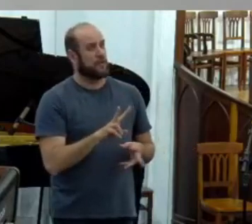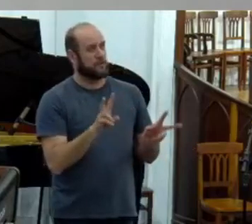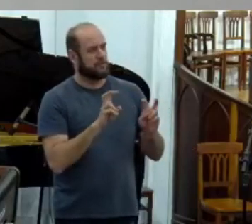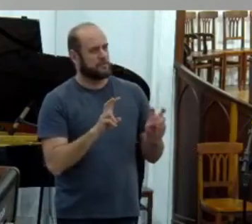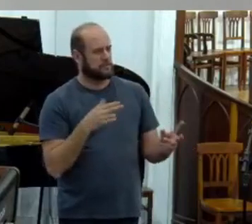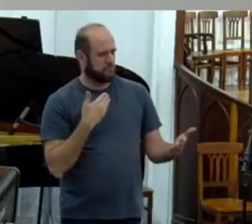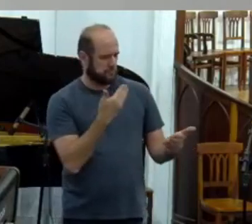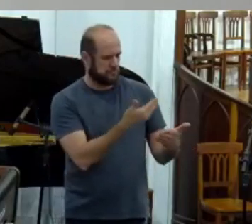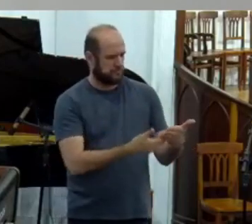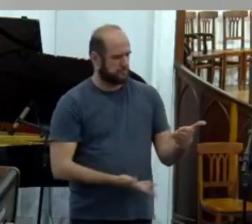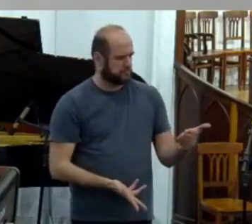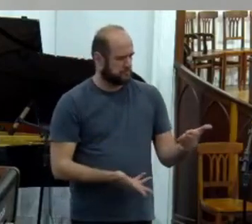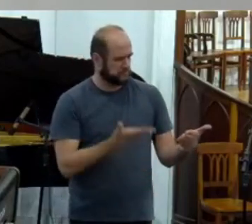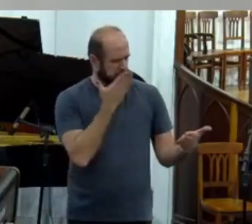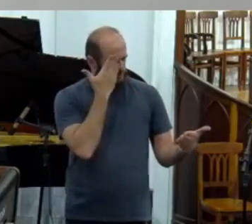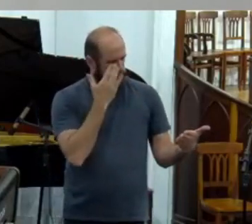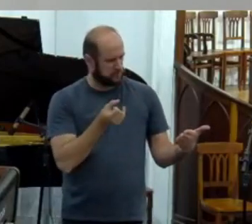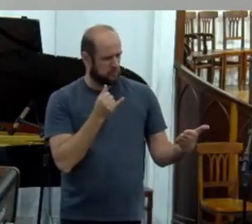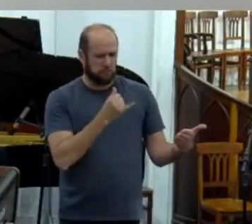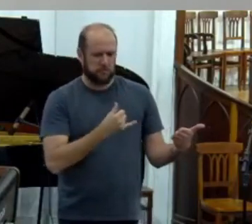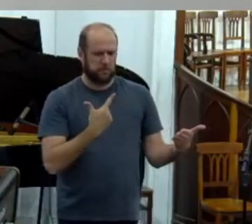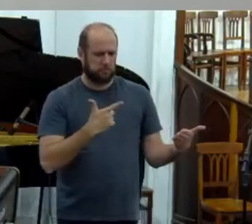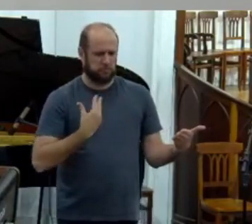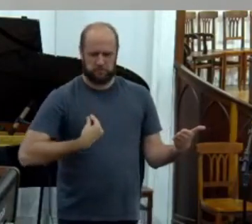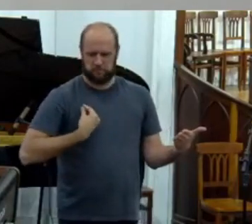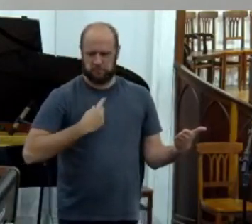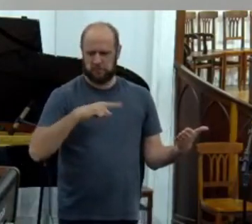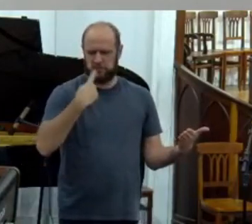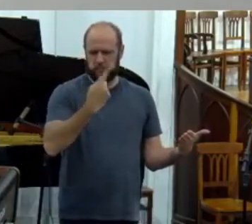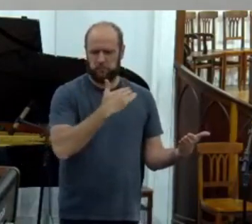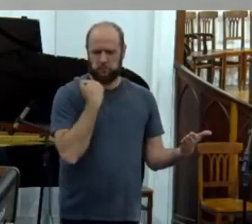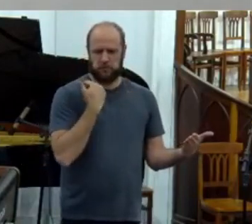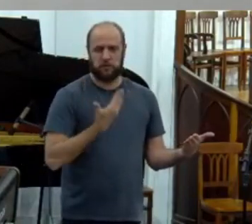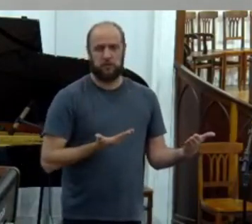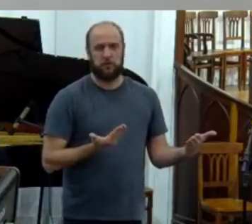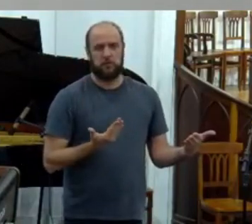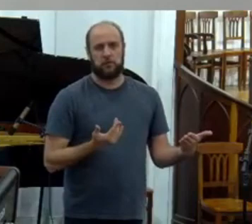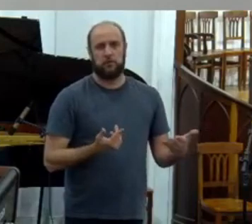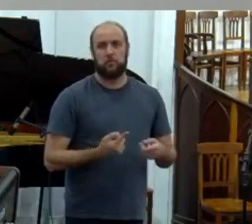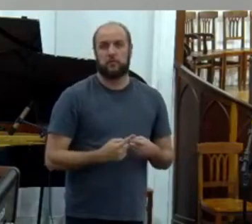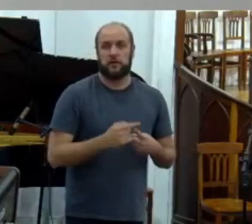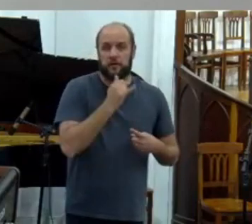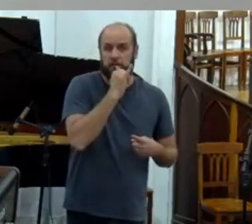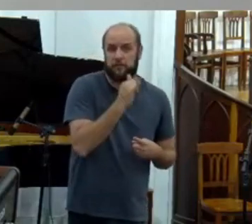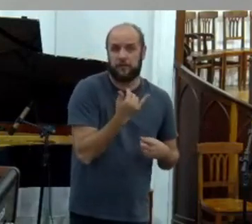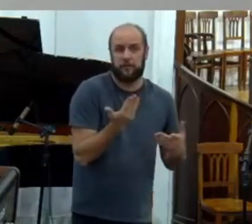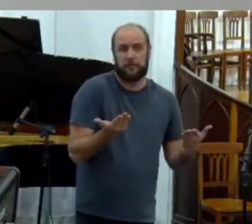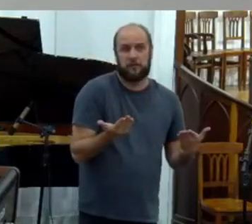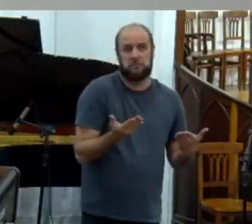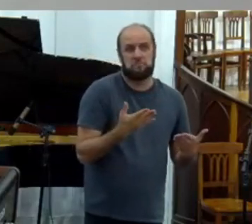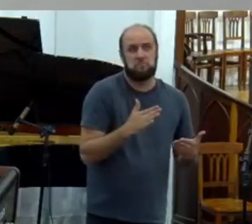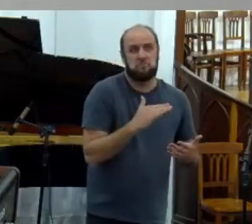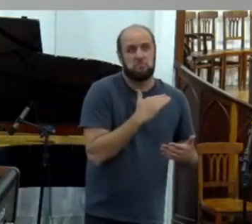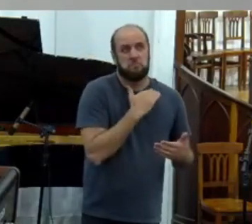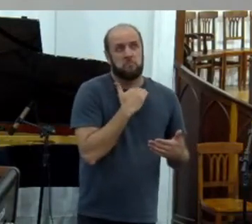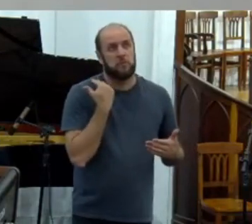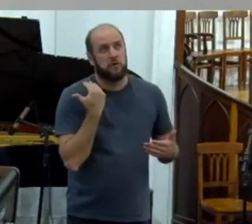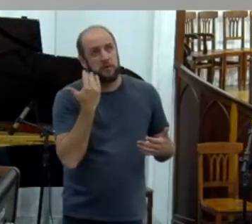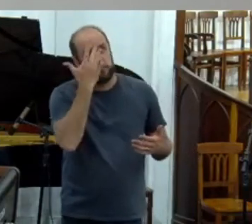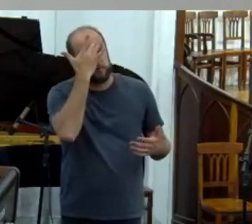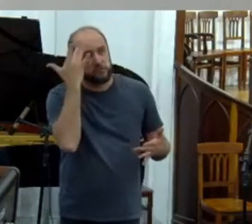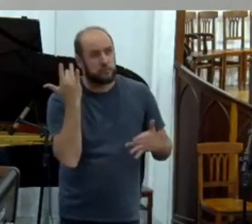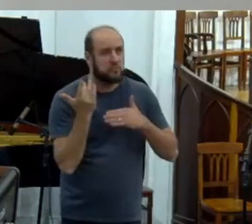fala assim: Salomão está negando a vida após a morte. Afinal, ele está nos dizendo assim: morre uma pessoa, morre